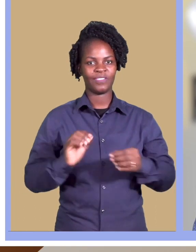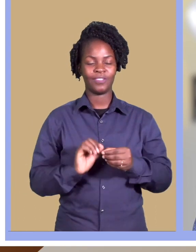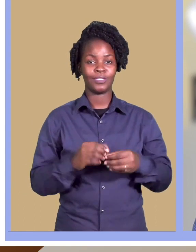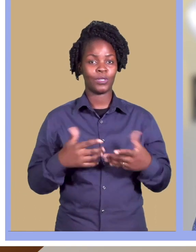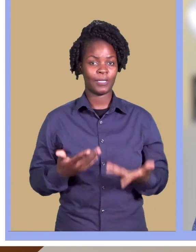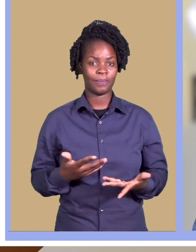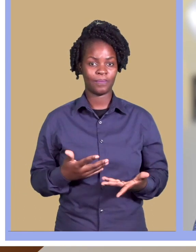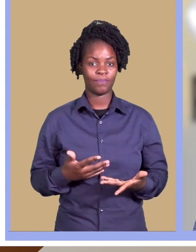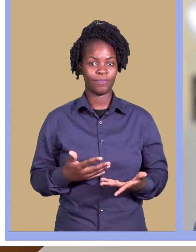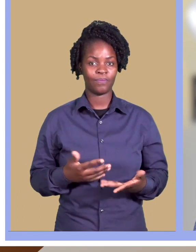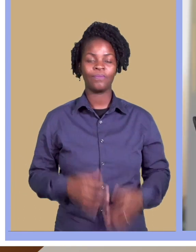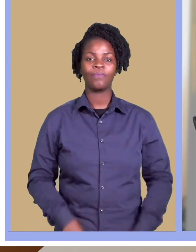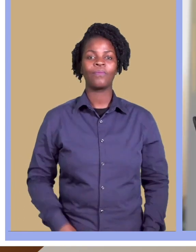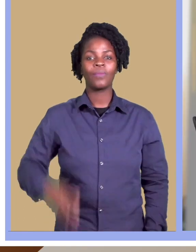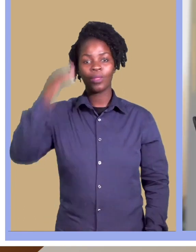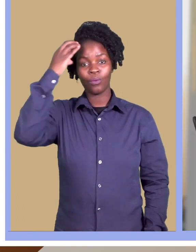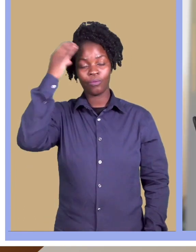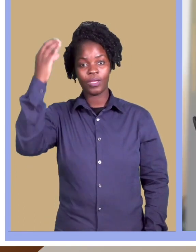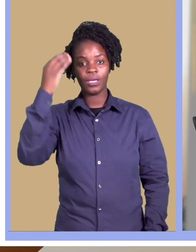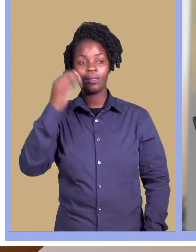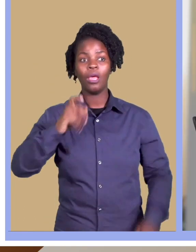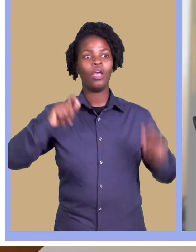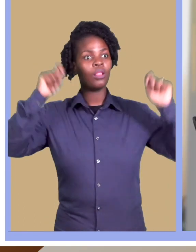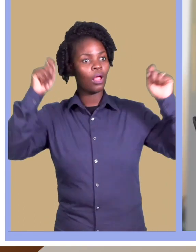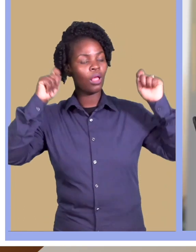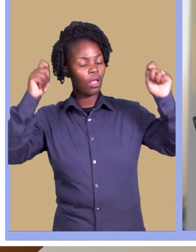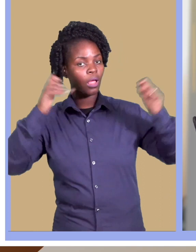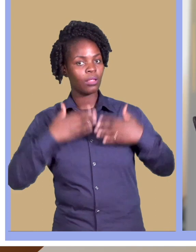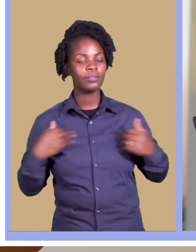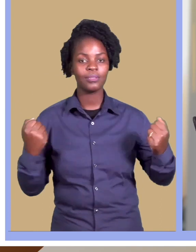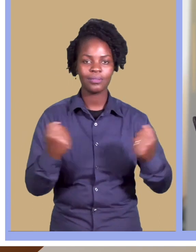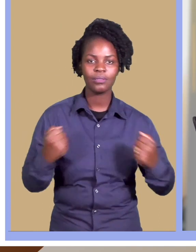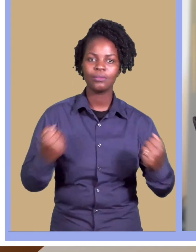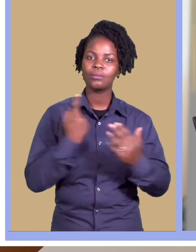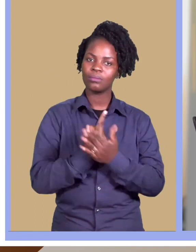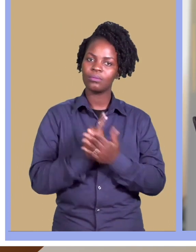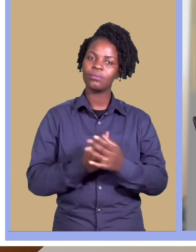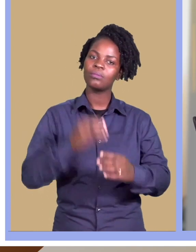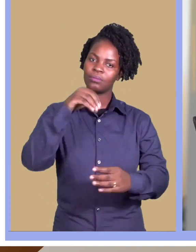olha, as campanhas de saúde devem ser um pouco mais inclusivas. De contrário, os riscos